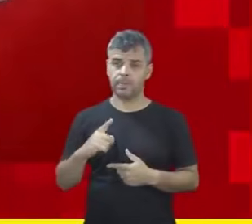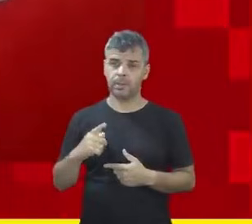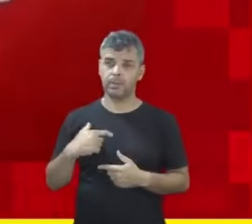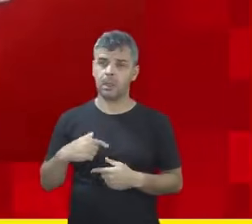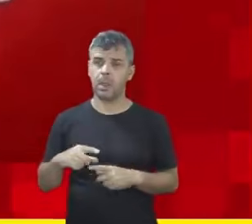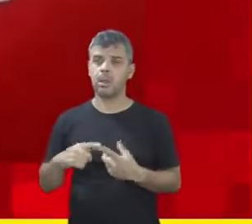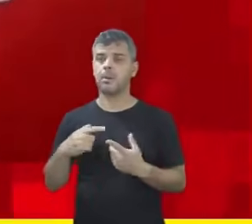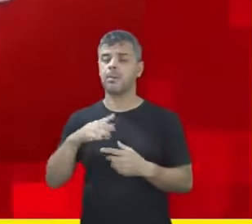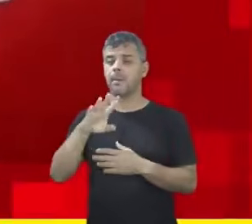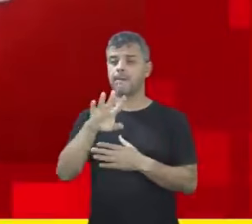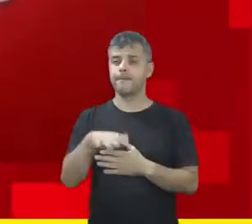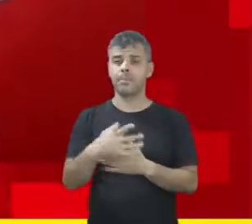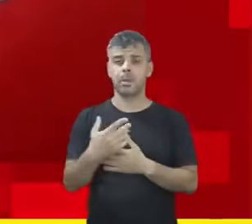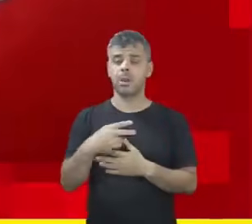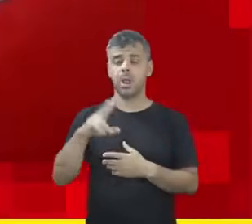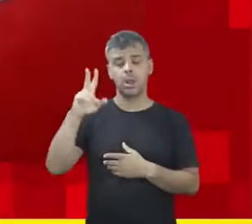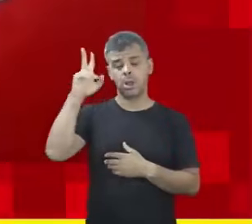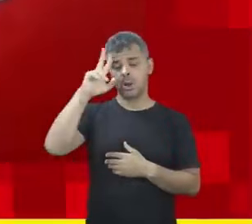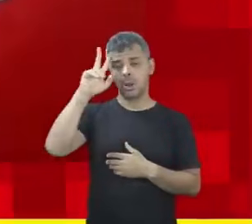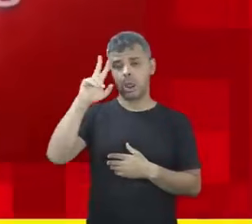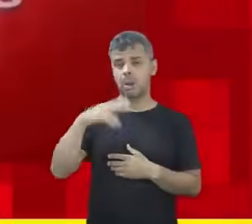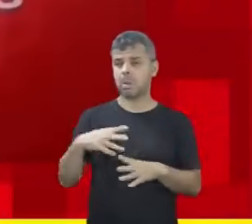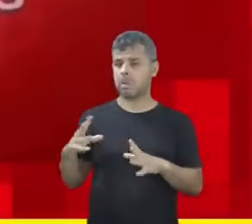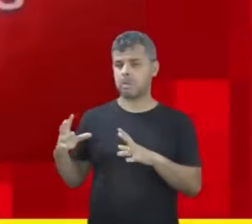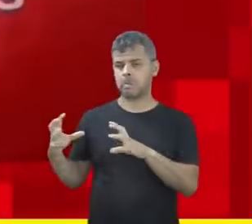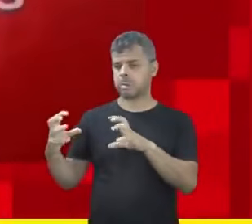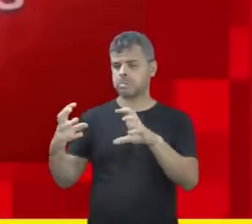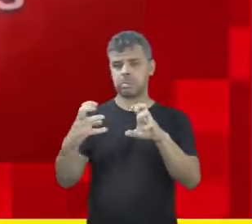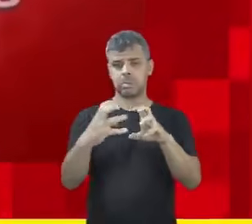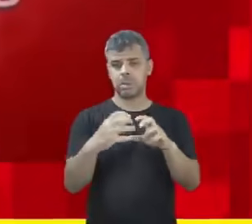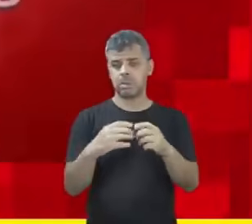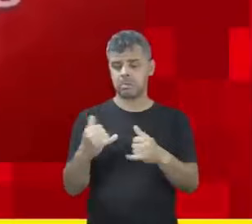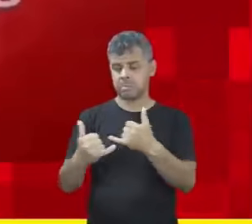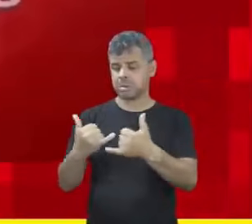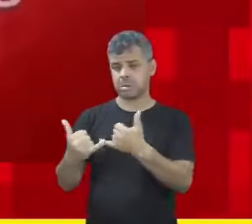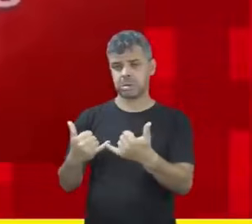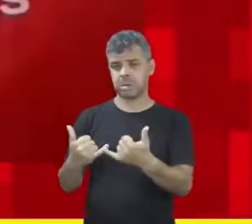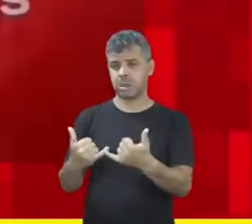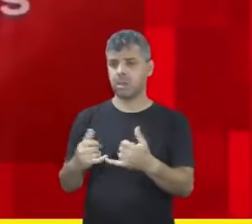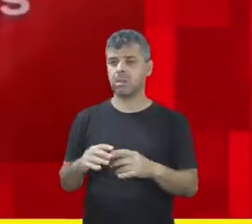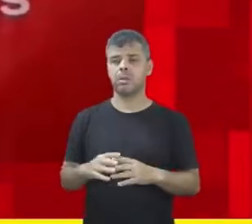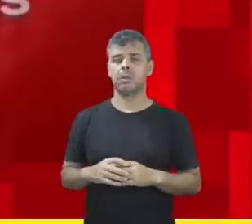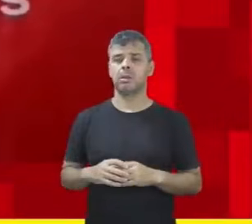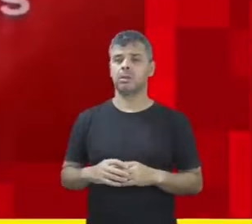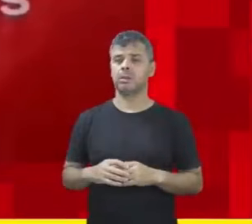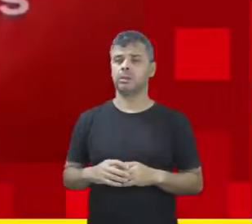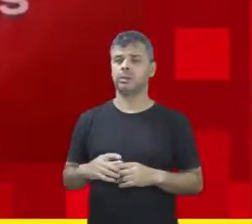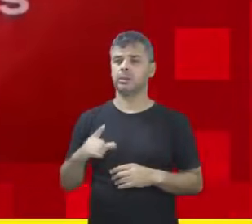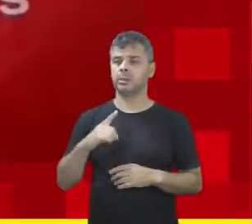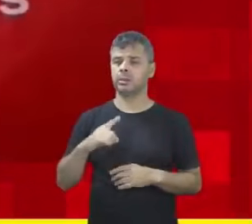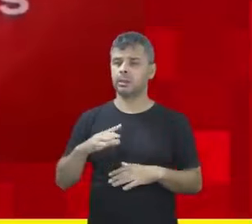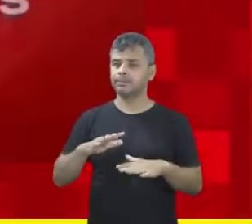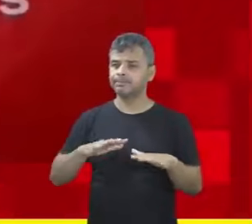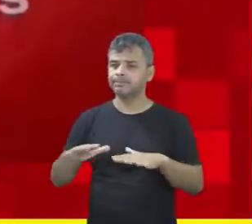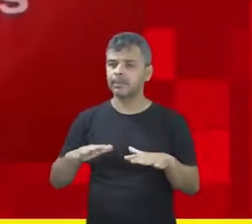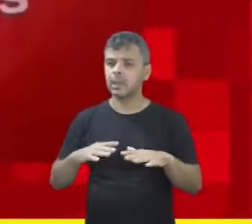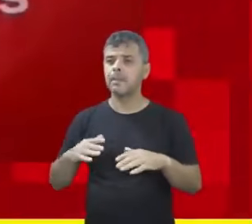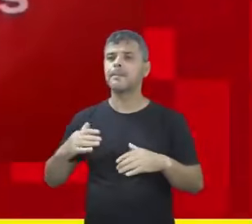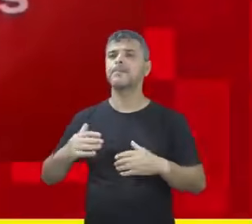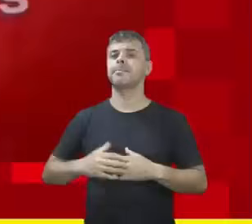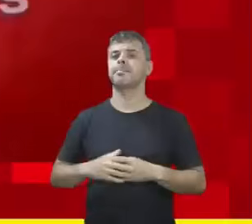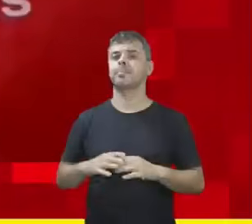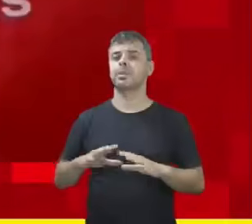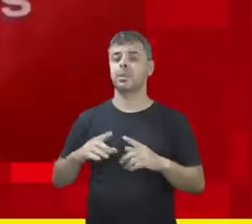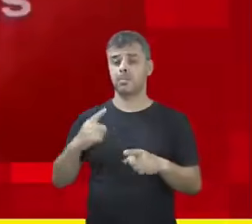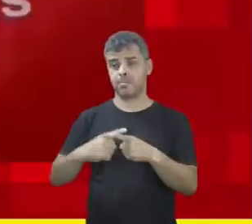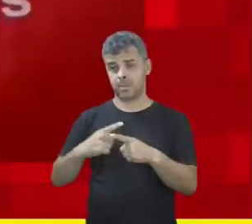exaustiva escala. Minha mãe, eu não lembro da minha mãe brincando comigo quando era pequena, eu não lembro da minha mãe tendo momentos de lazer,